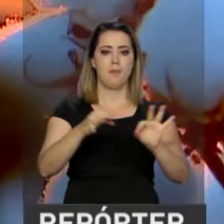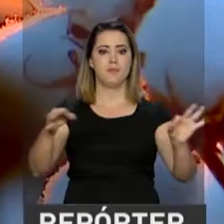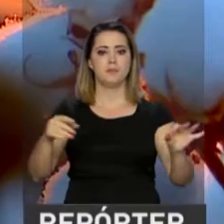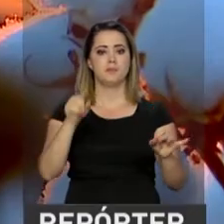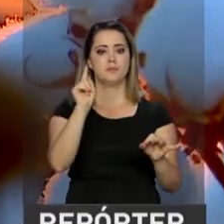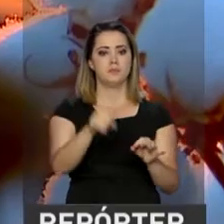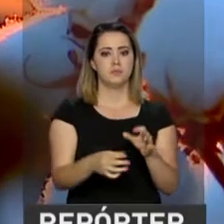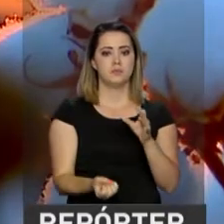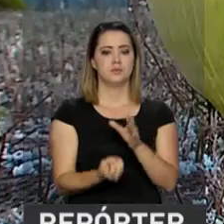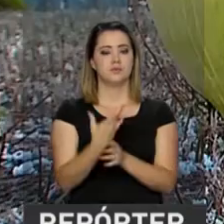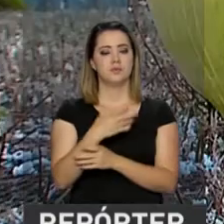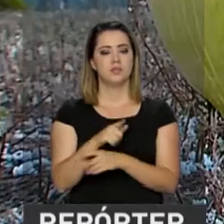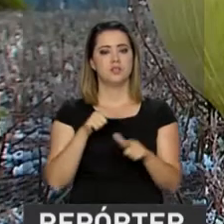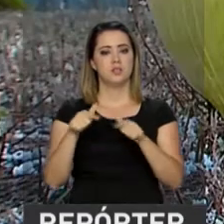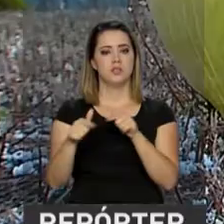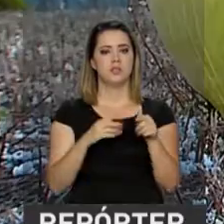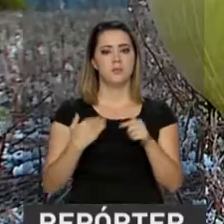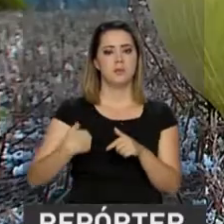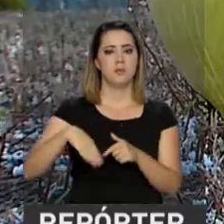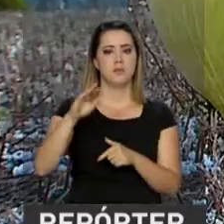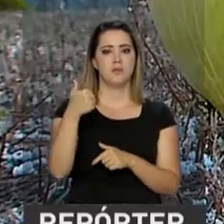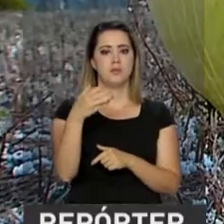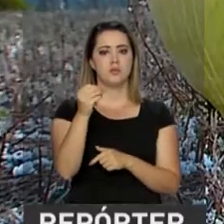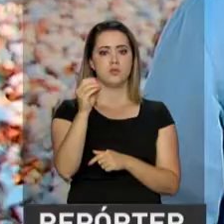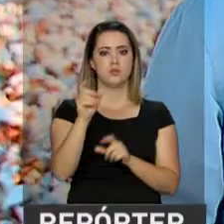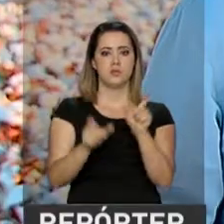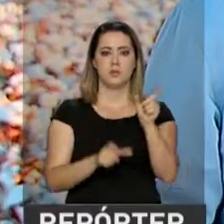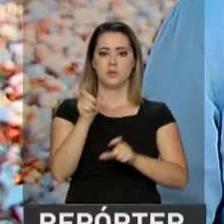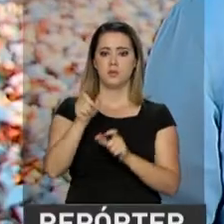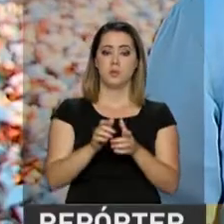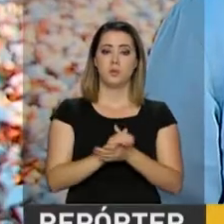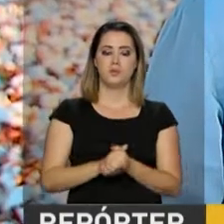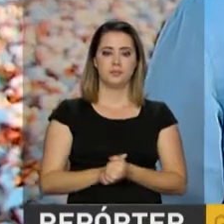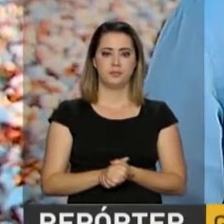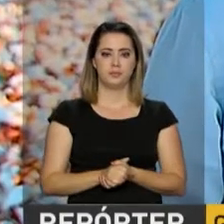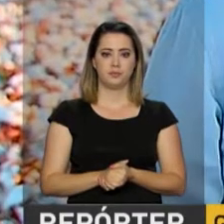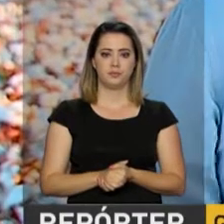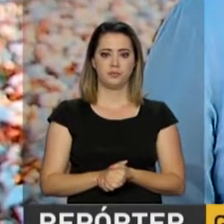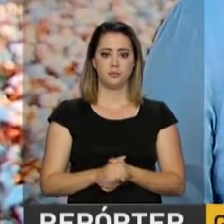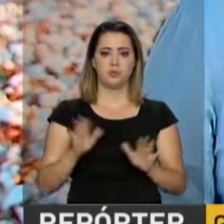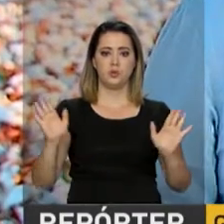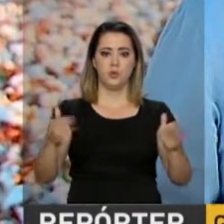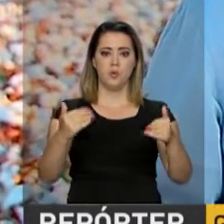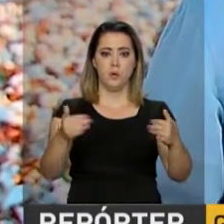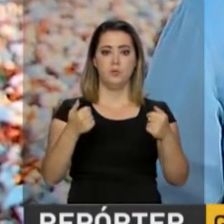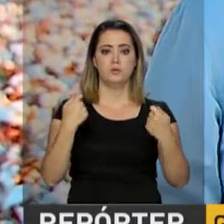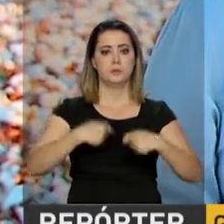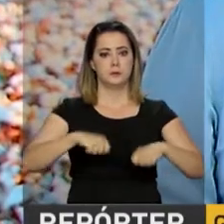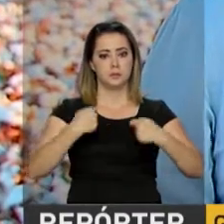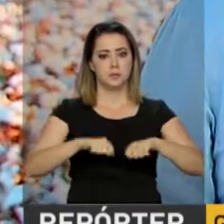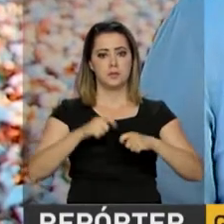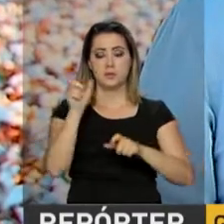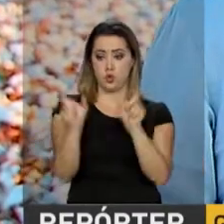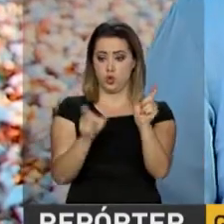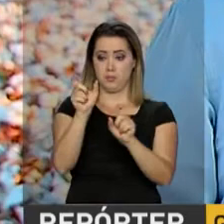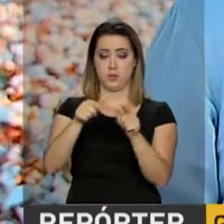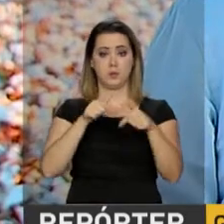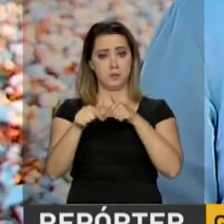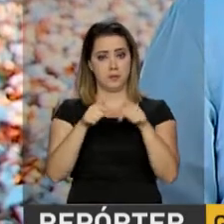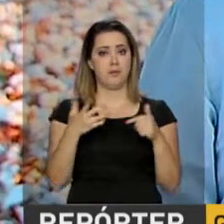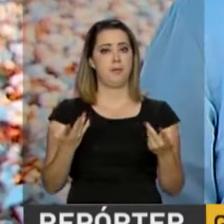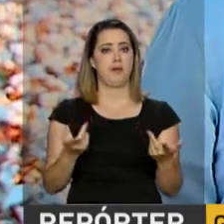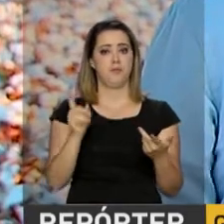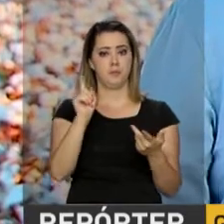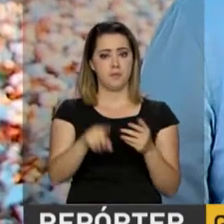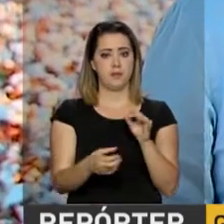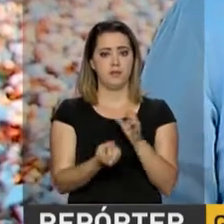gerando emprego para mais de 100 pessoas o algodão ele exige muita mão de obra e geração de emprego é